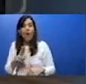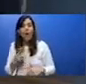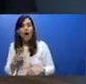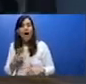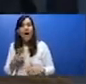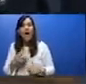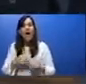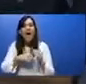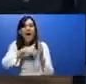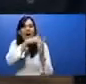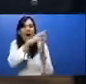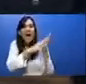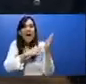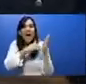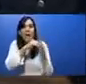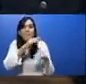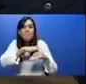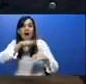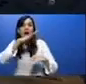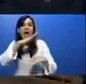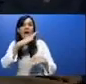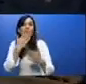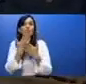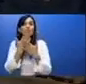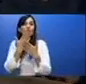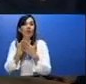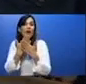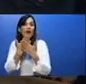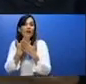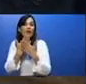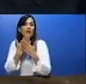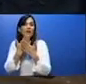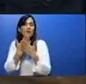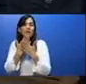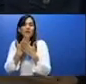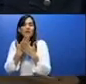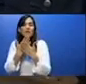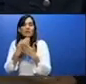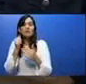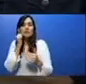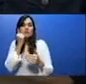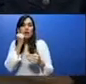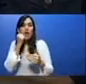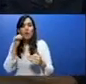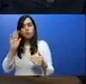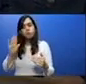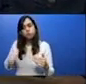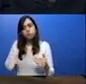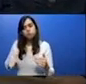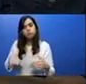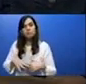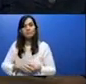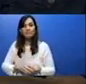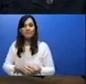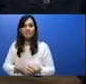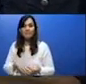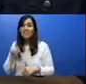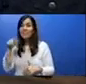as artes eram mais estudadas que as ciências? Nós já falamos um pouquinho. O que vocês